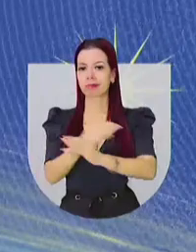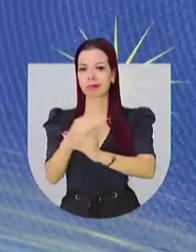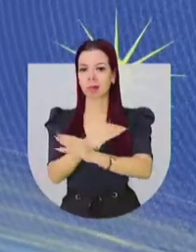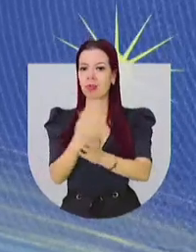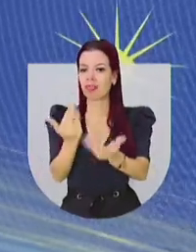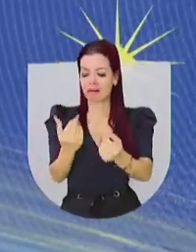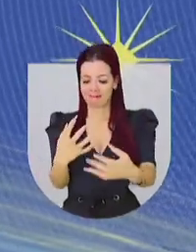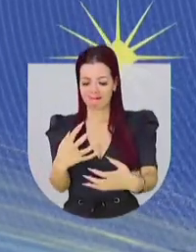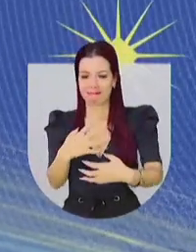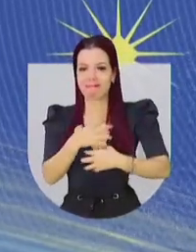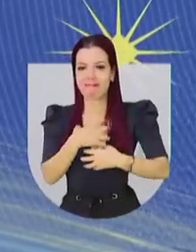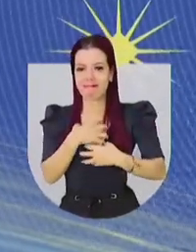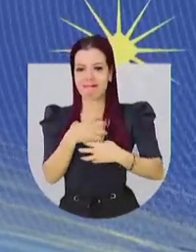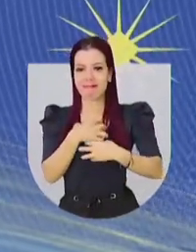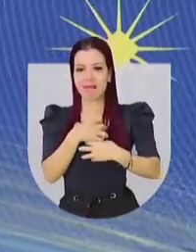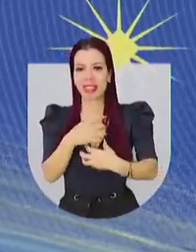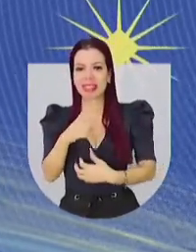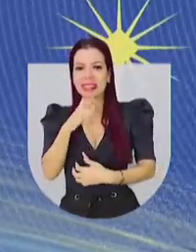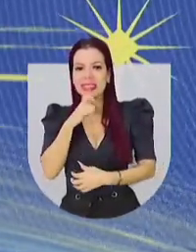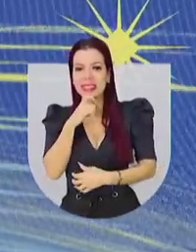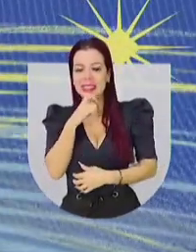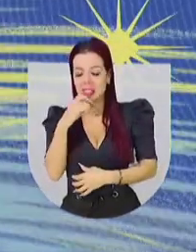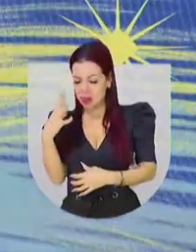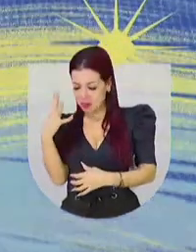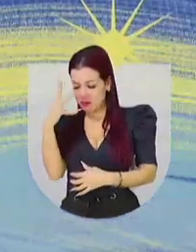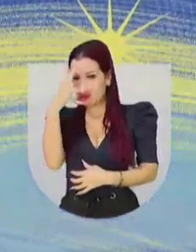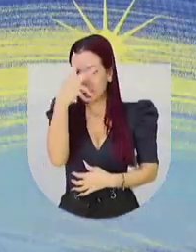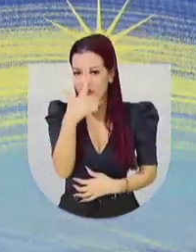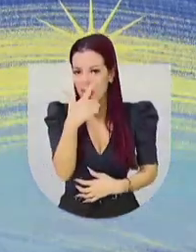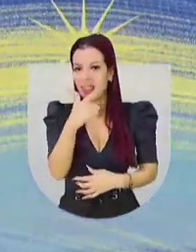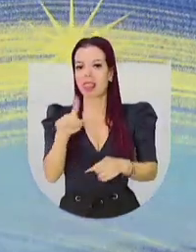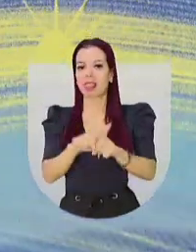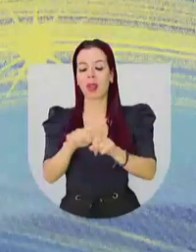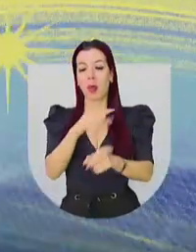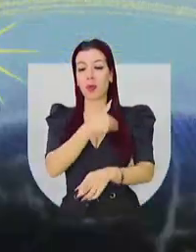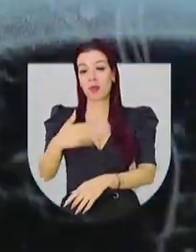completa. Vem vibrar, vem viver o Festival de Inverno de Bonito.